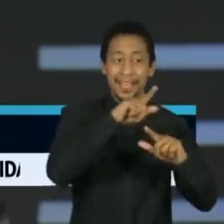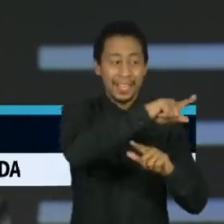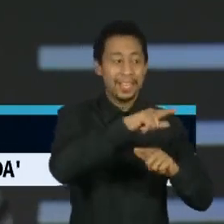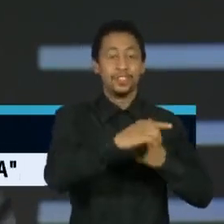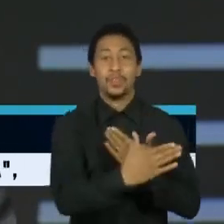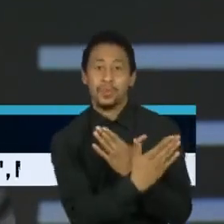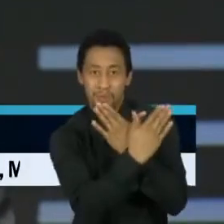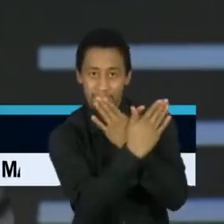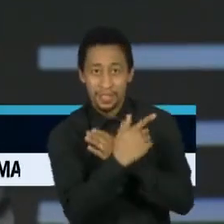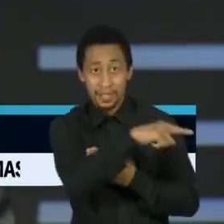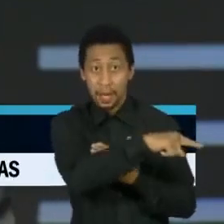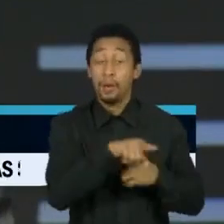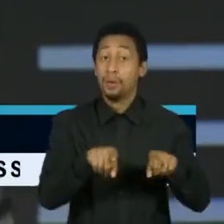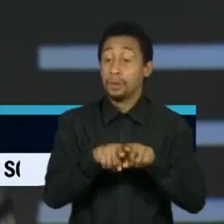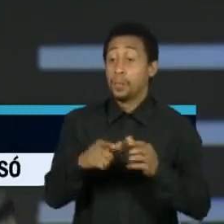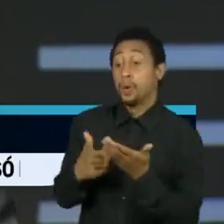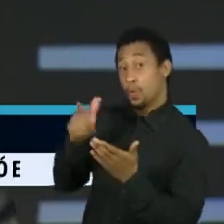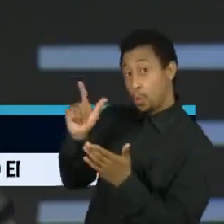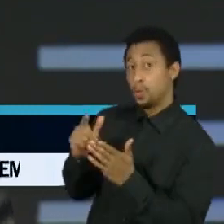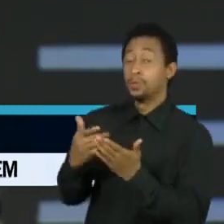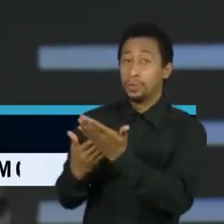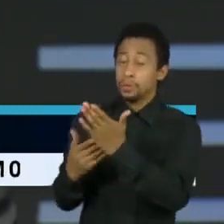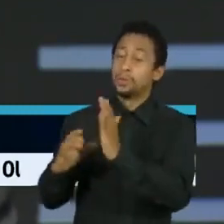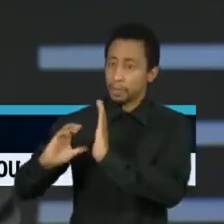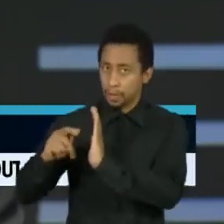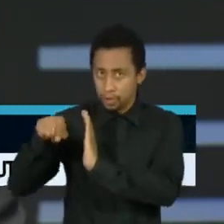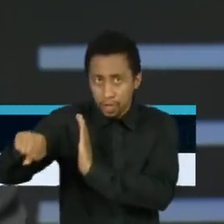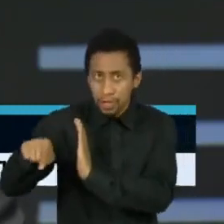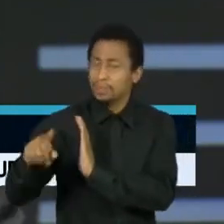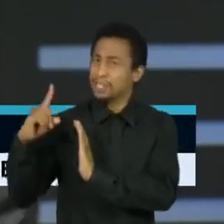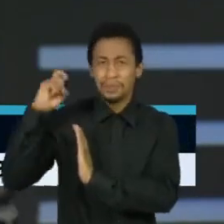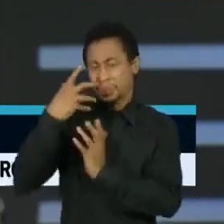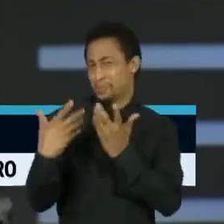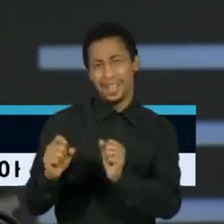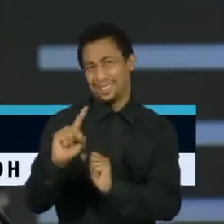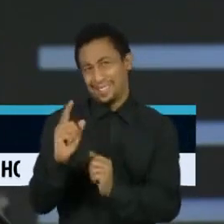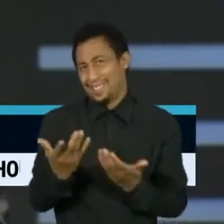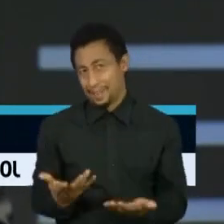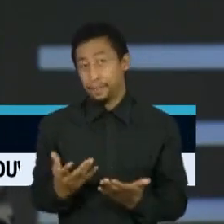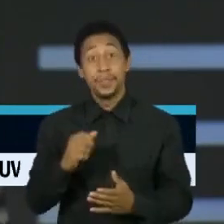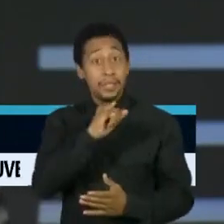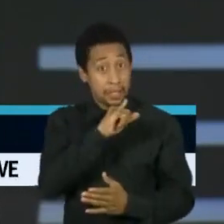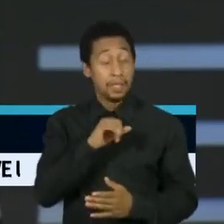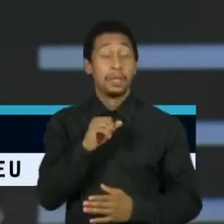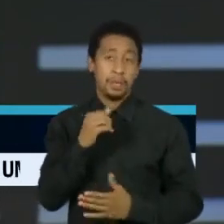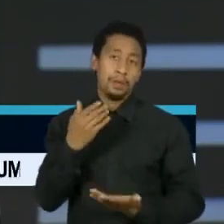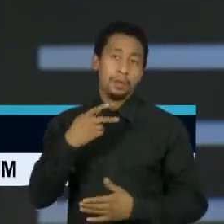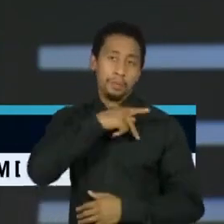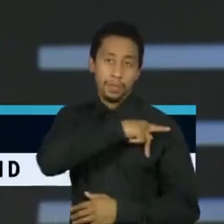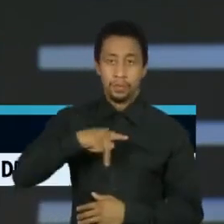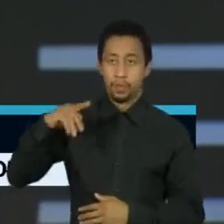não vão aceitar. No final das contas, se Bolsonaro quiser sair por um partido parrudo, forte,